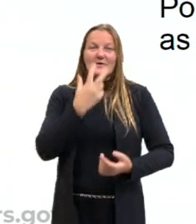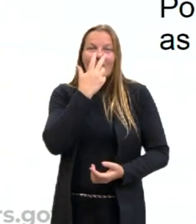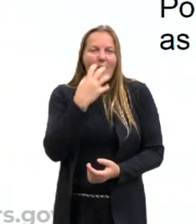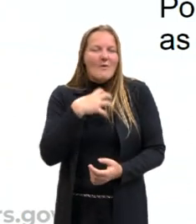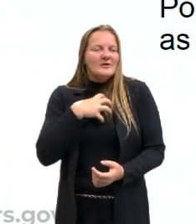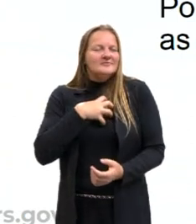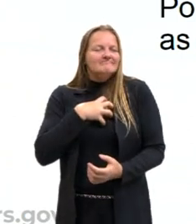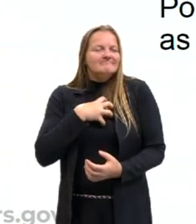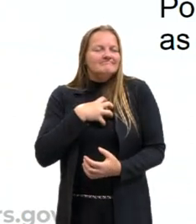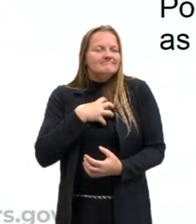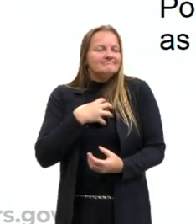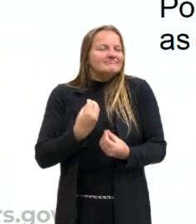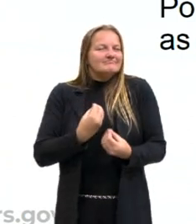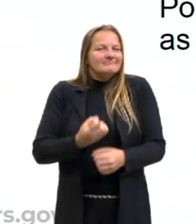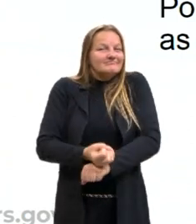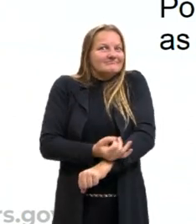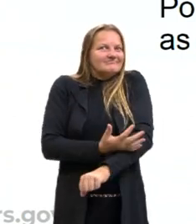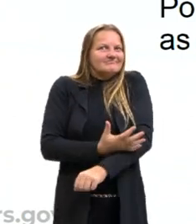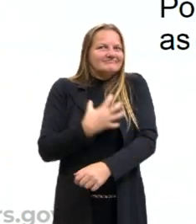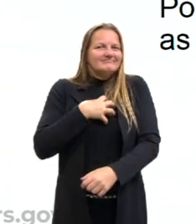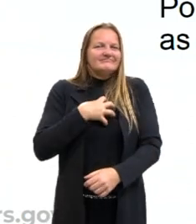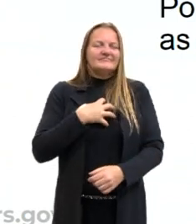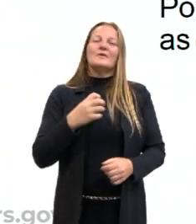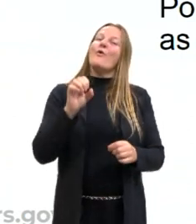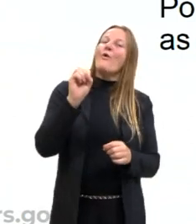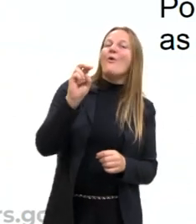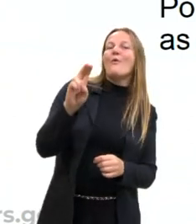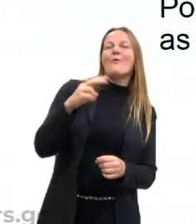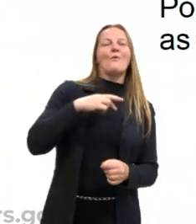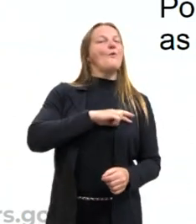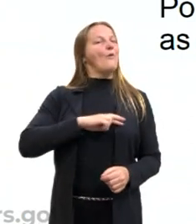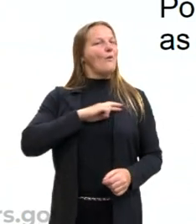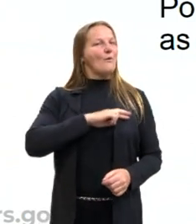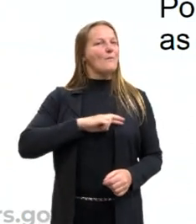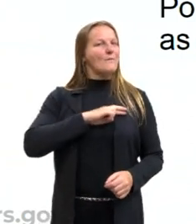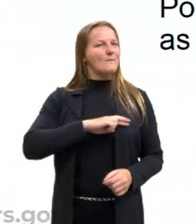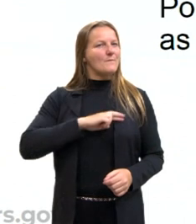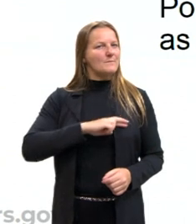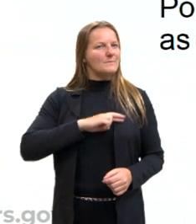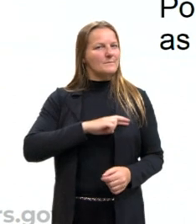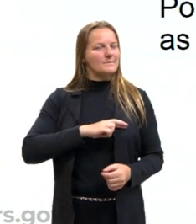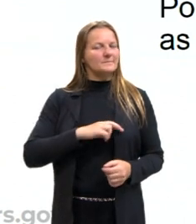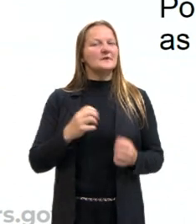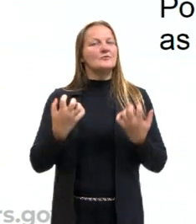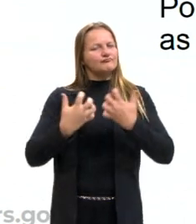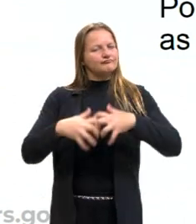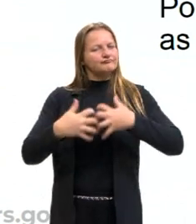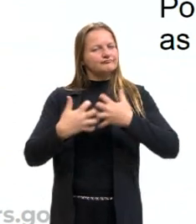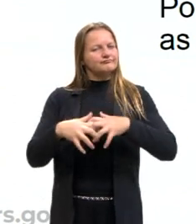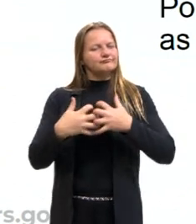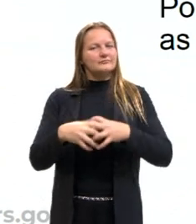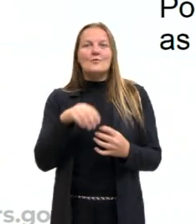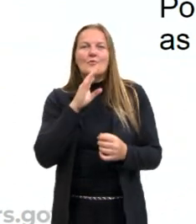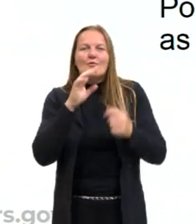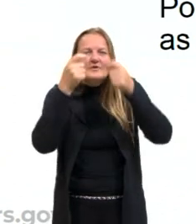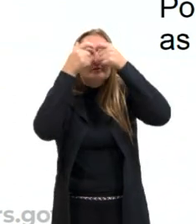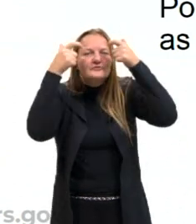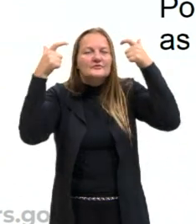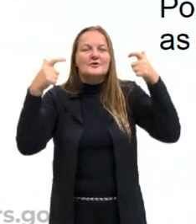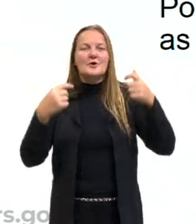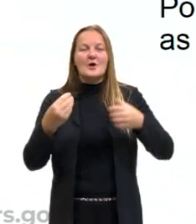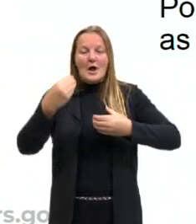sentimentos para outras pessoas um romance pode funcionar muito mais né do que um modo de conhecer